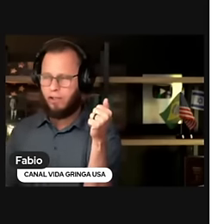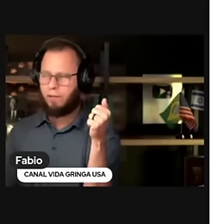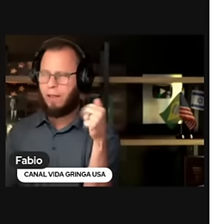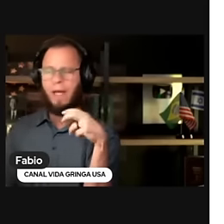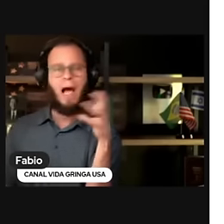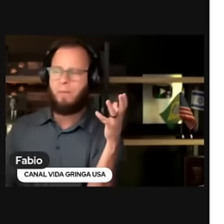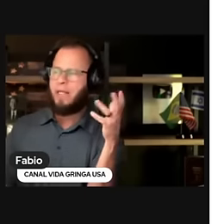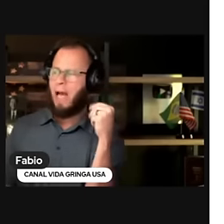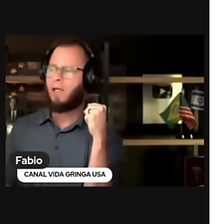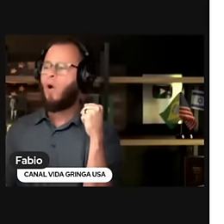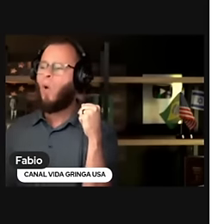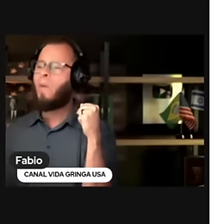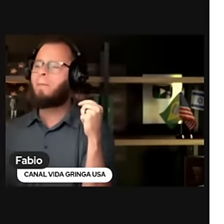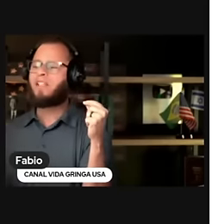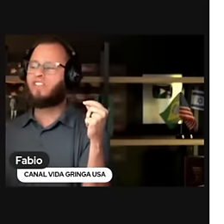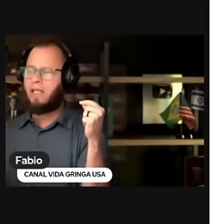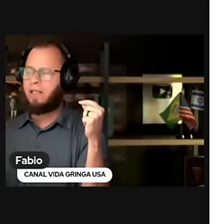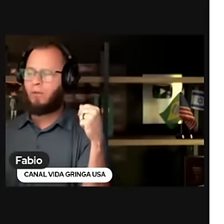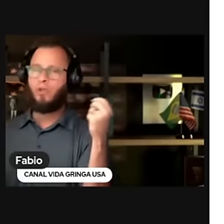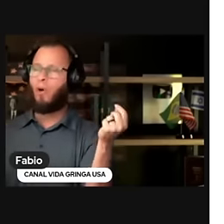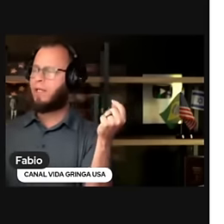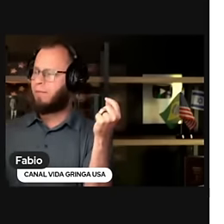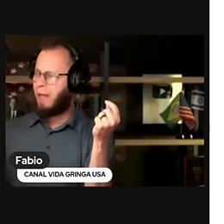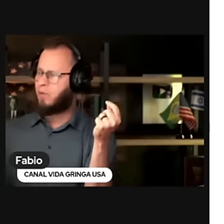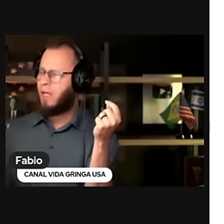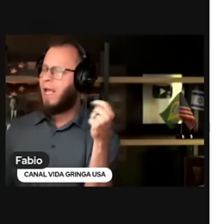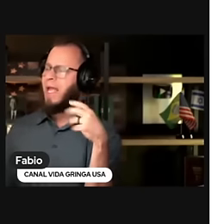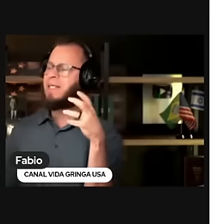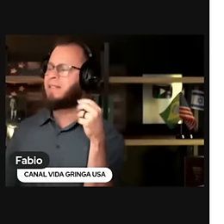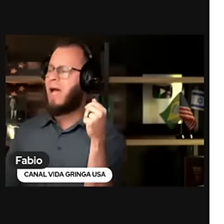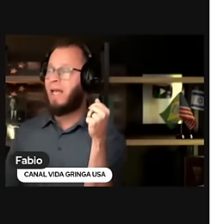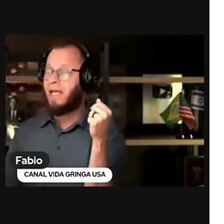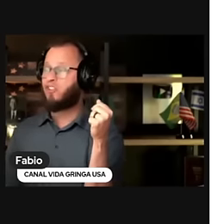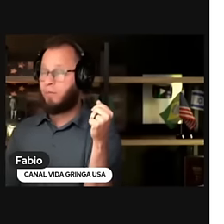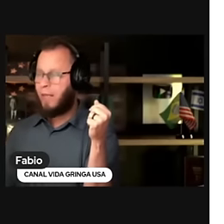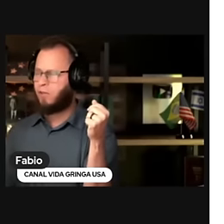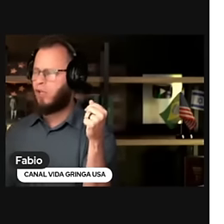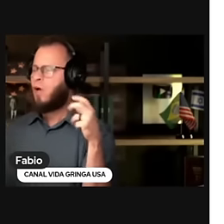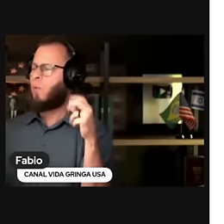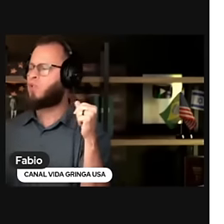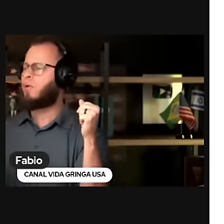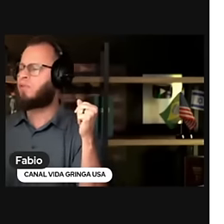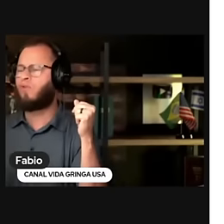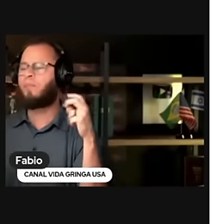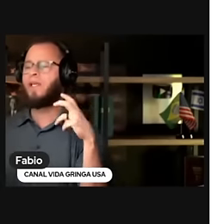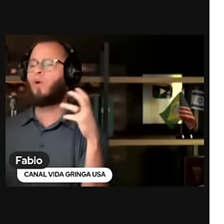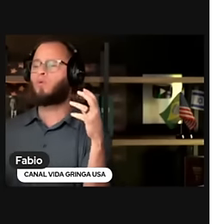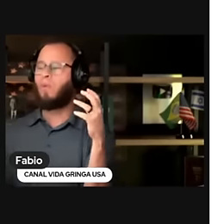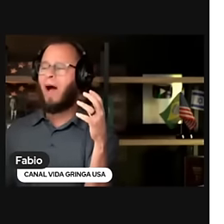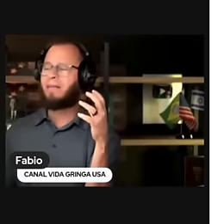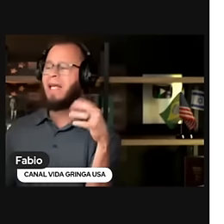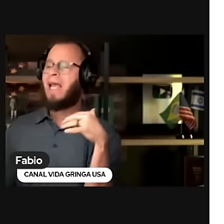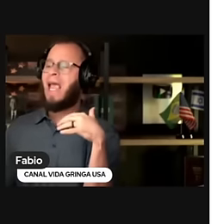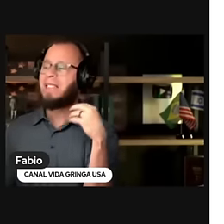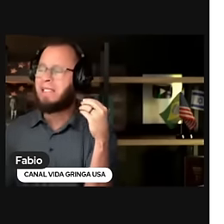distinta ampliar uma pesquisa no New York Times realizada este mês mostrou que trump derrotou